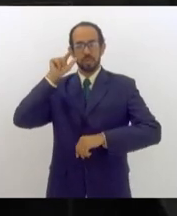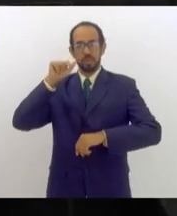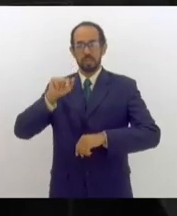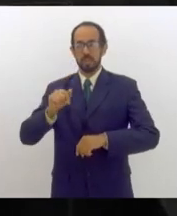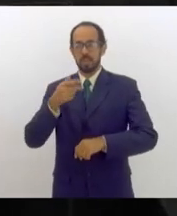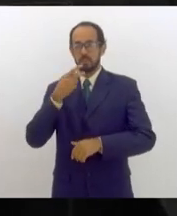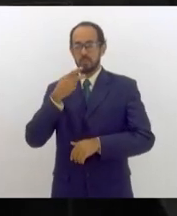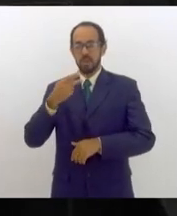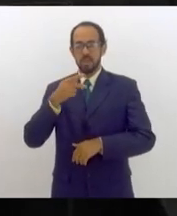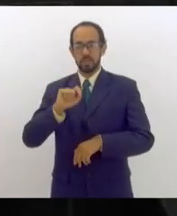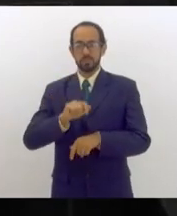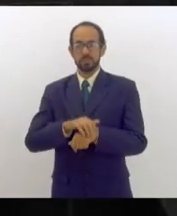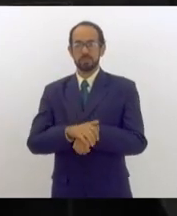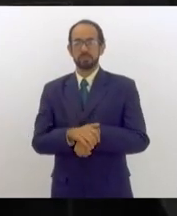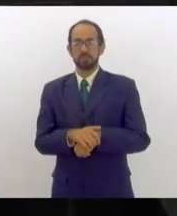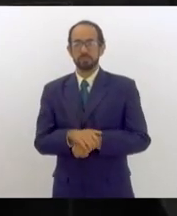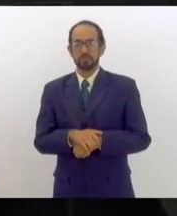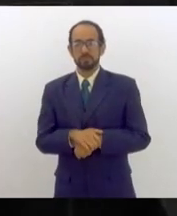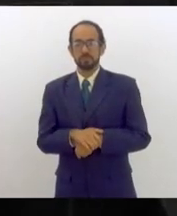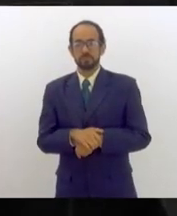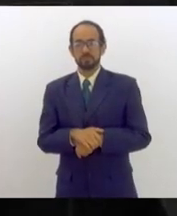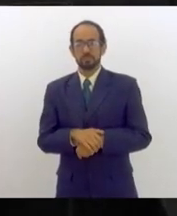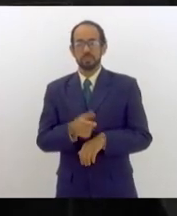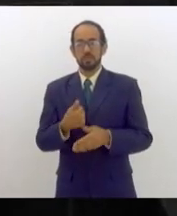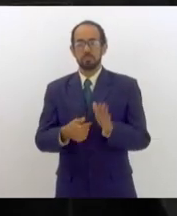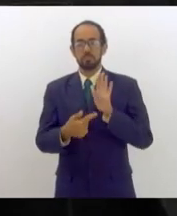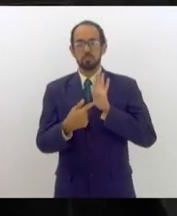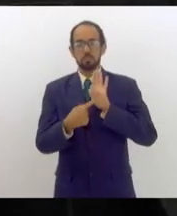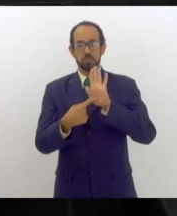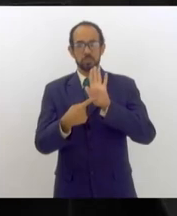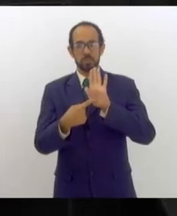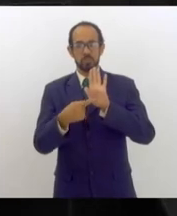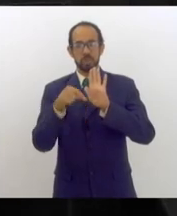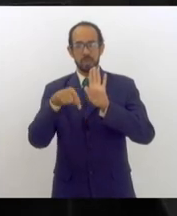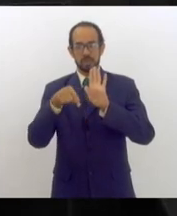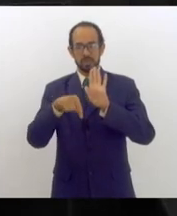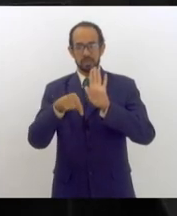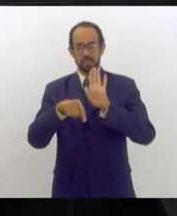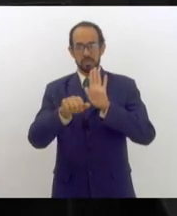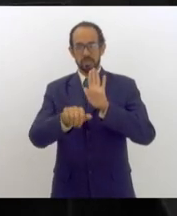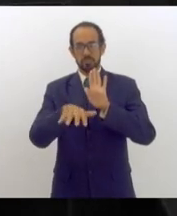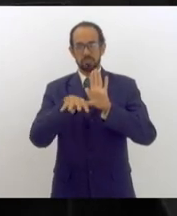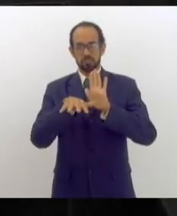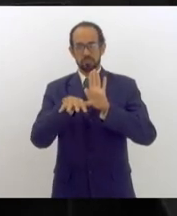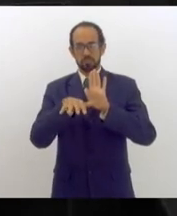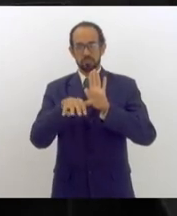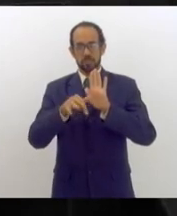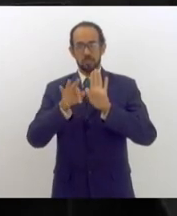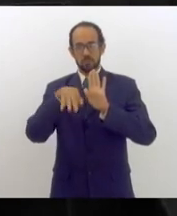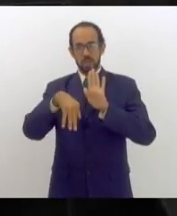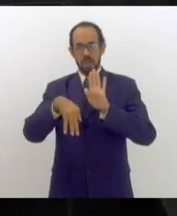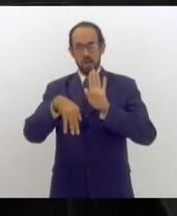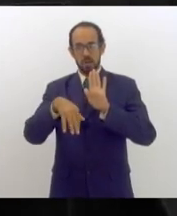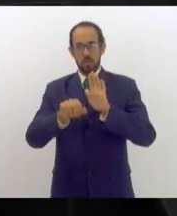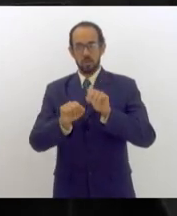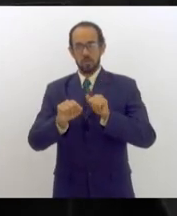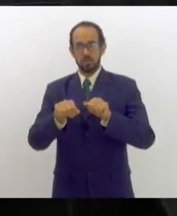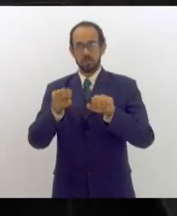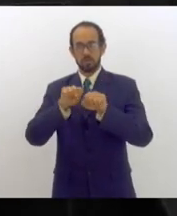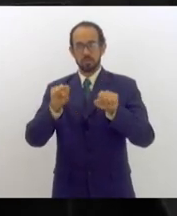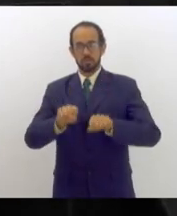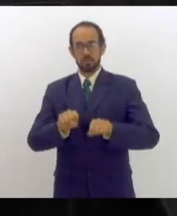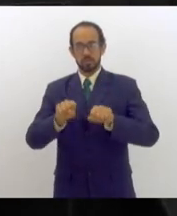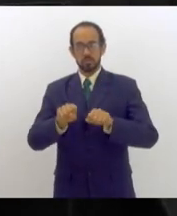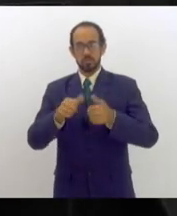falando e mostrando aqui no expediente final de forma detalhada que o sistema